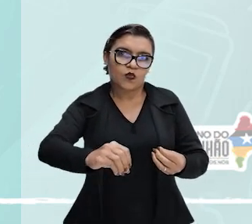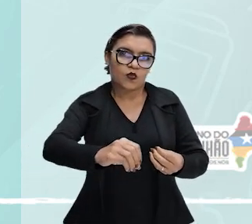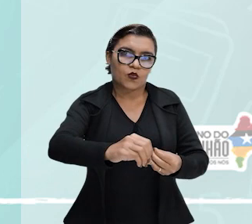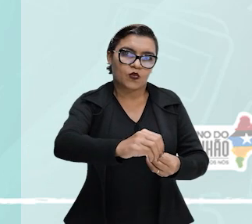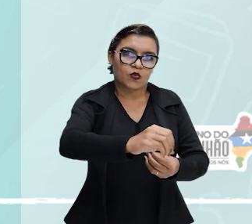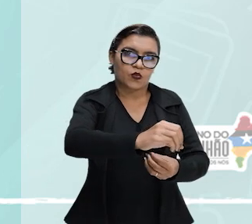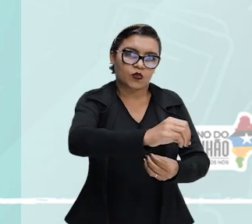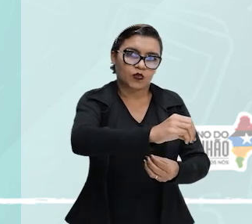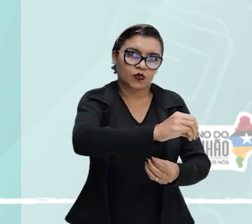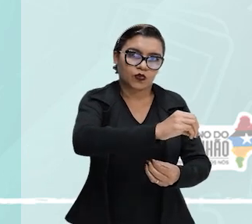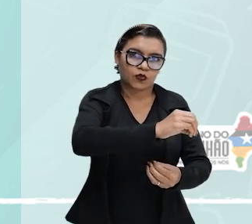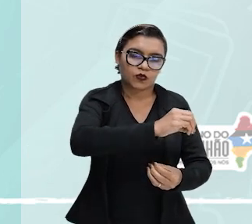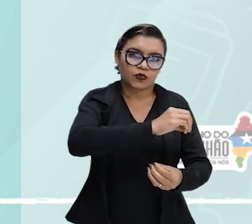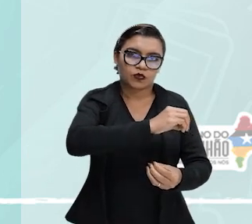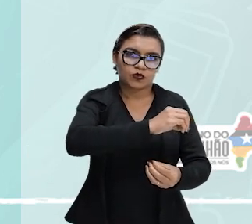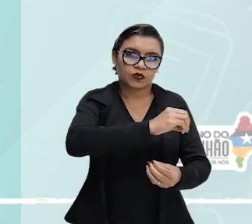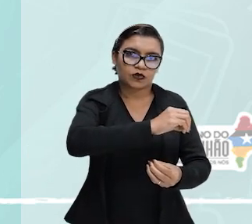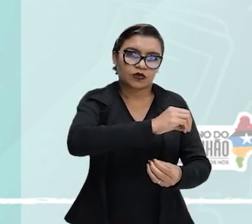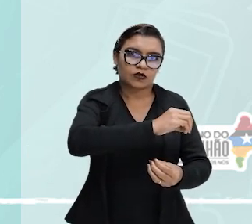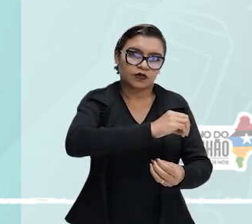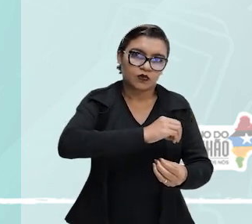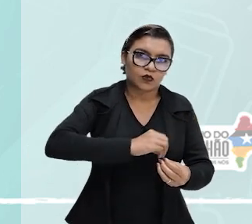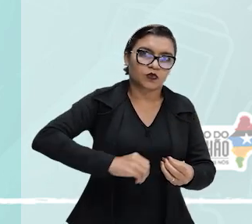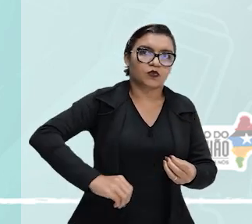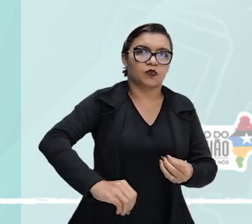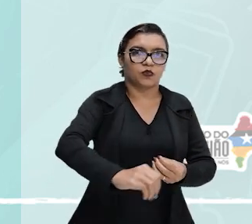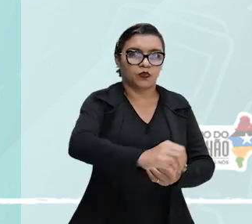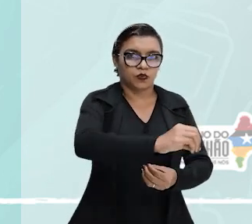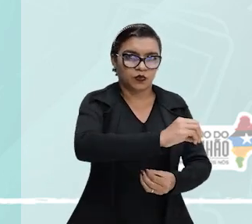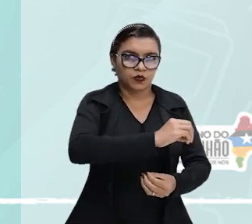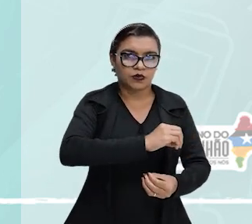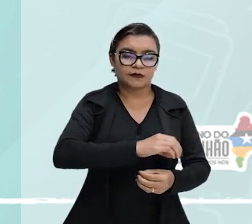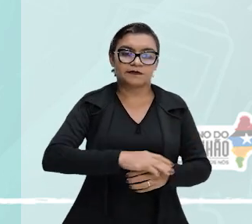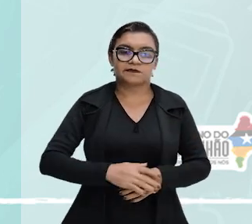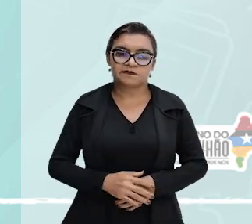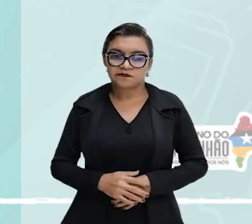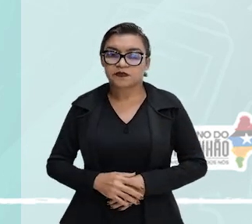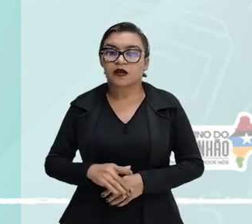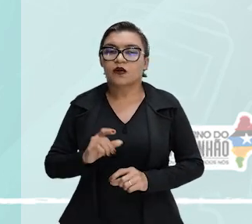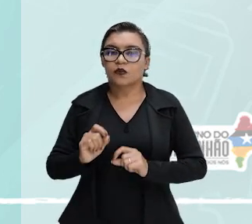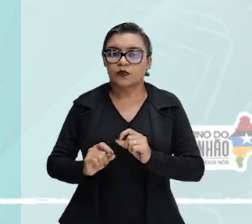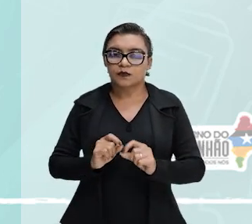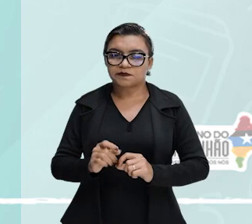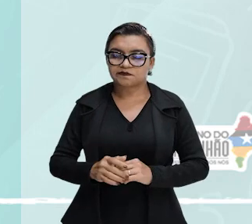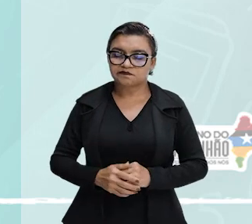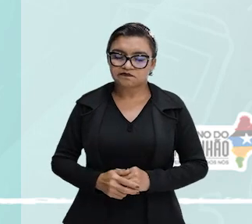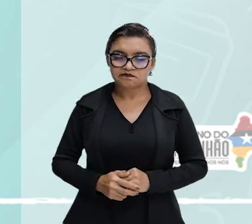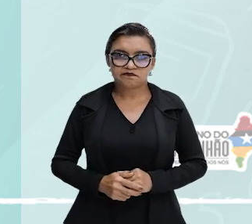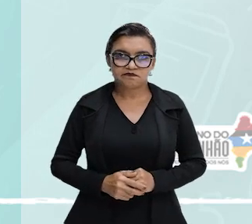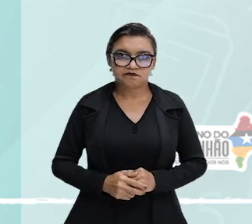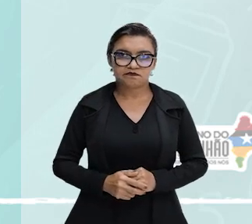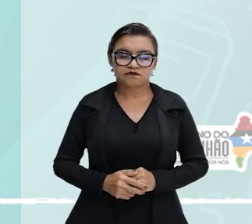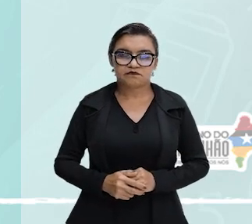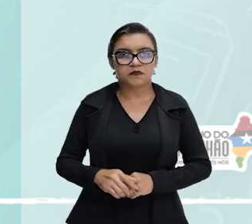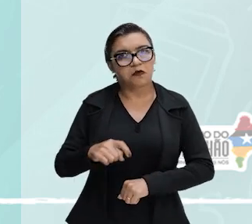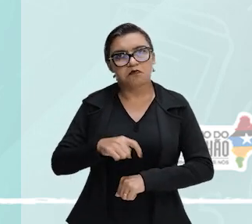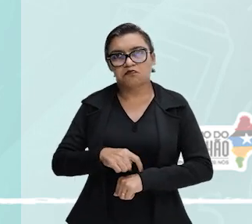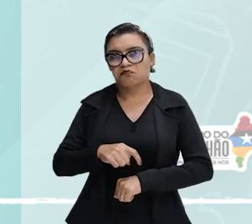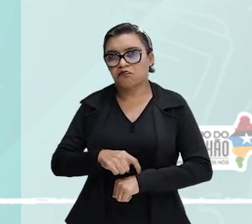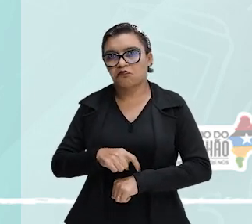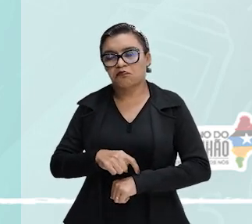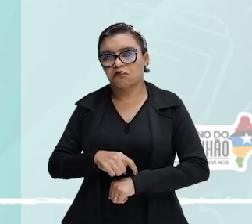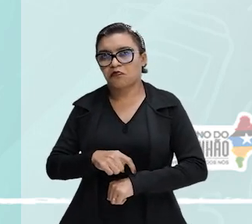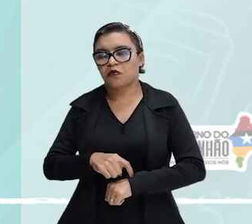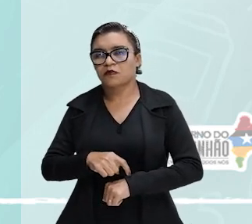o movimento, né? E depois ele vai continuar, ok? Então isso aqui dura